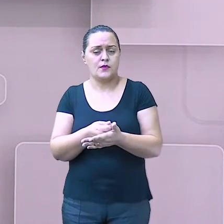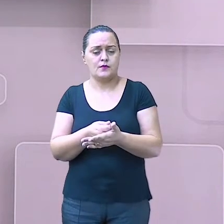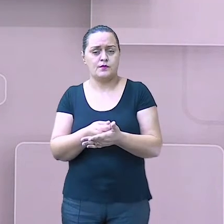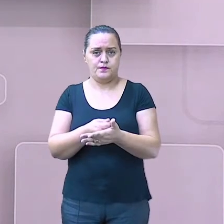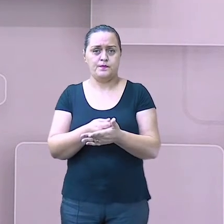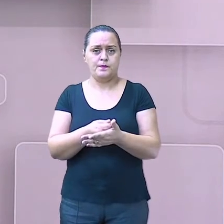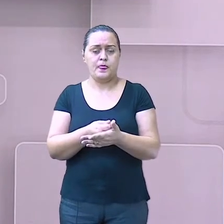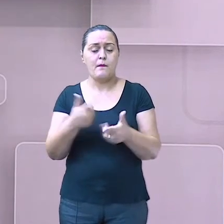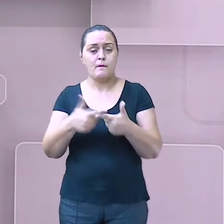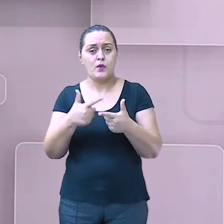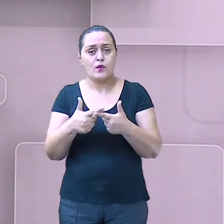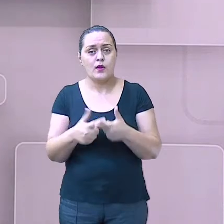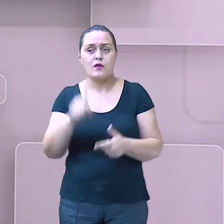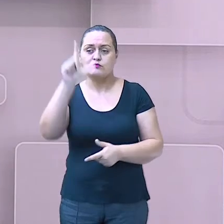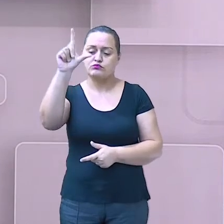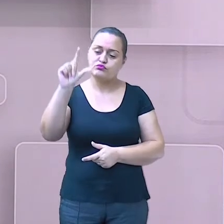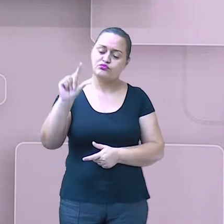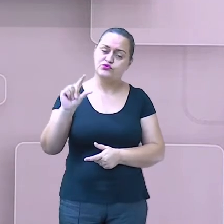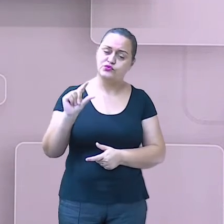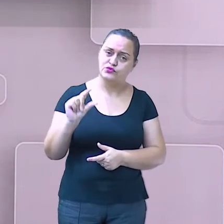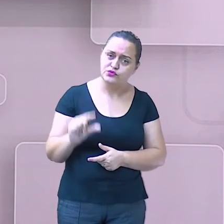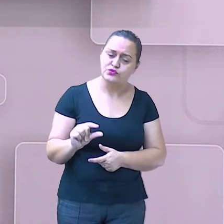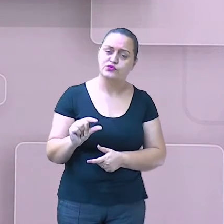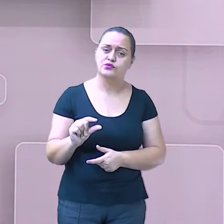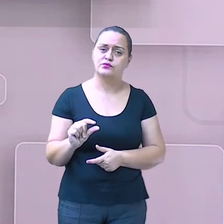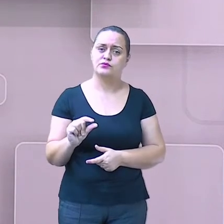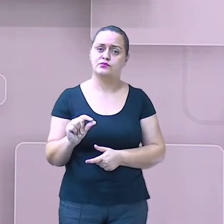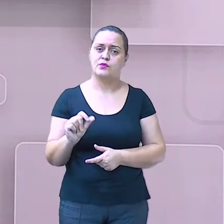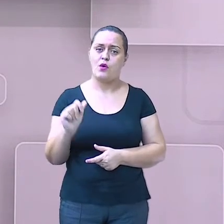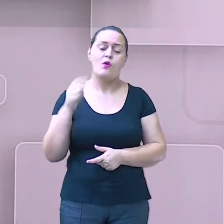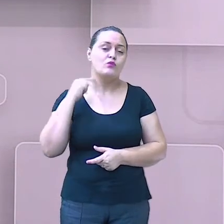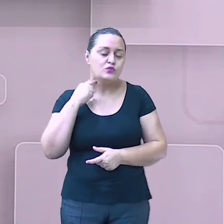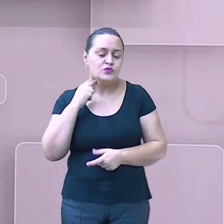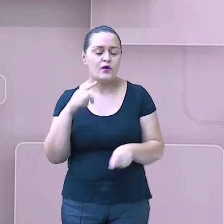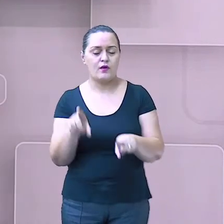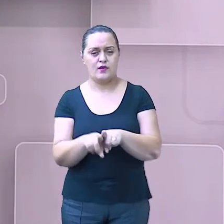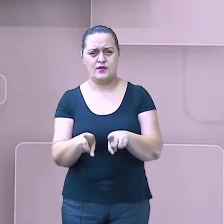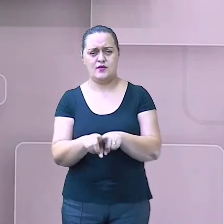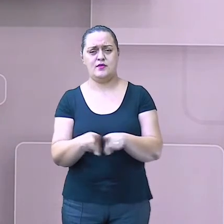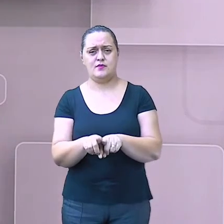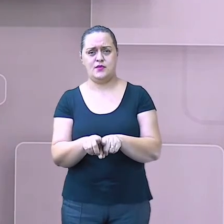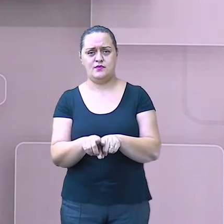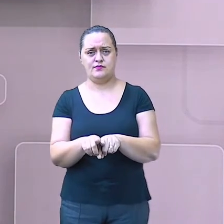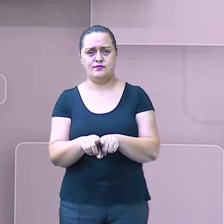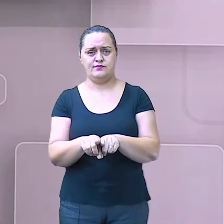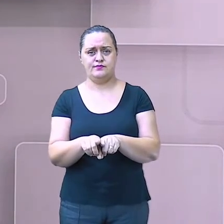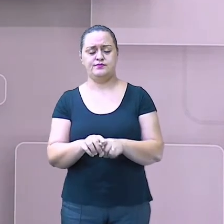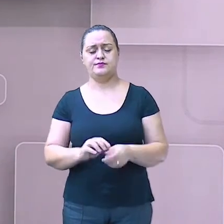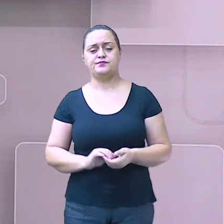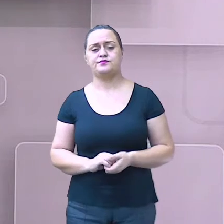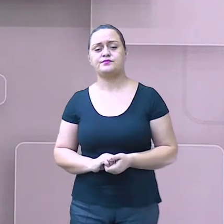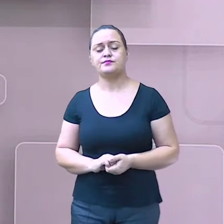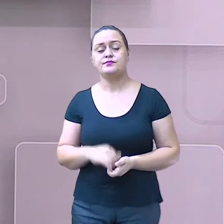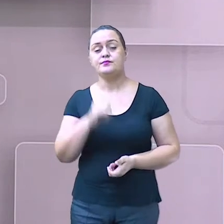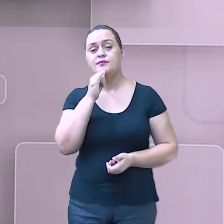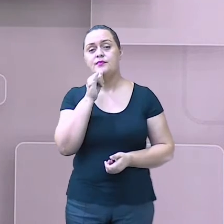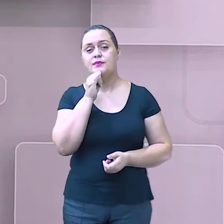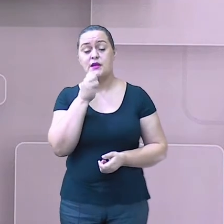tudo isso tem um lugar correto para ser descartado. Saneamento básico. Se na minha